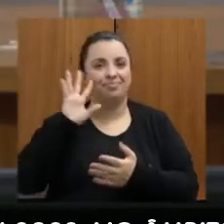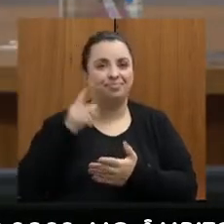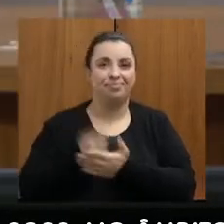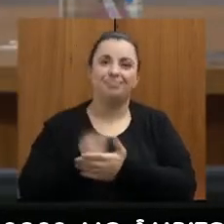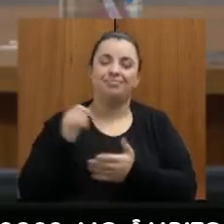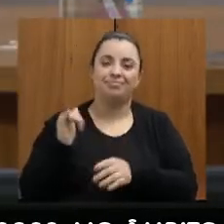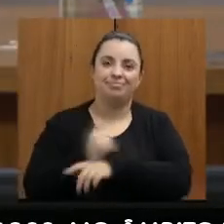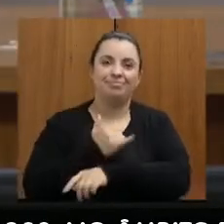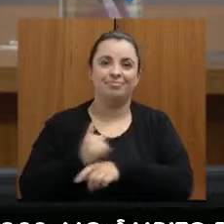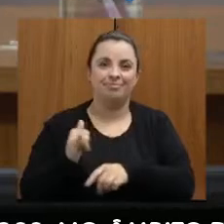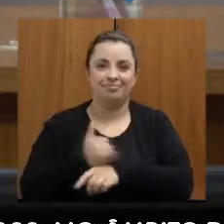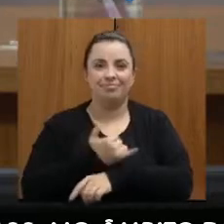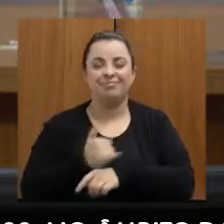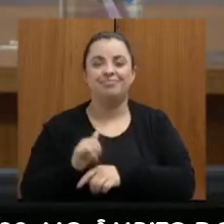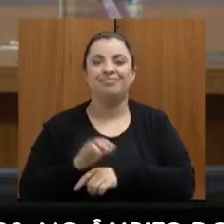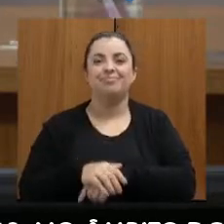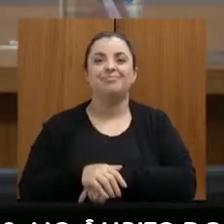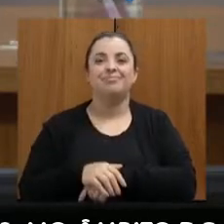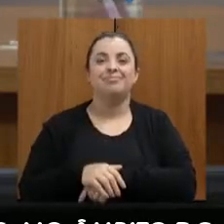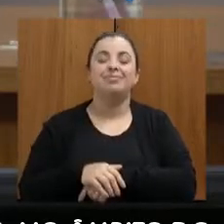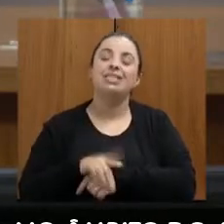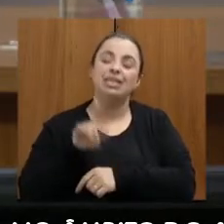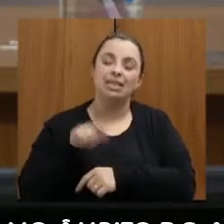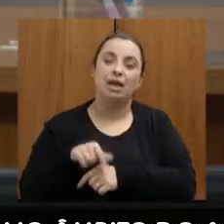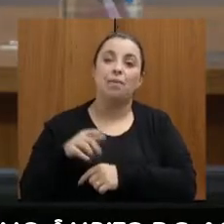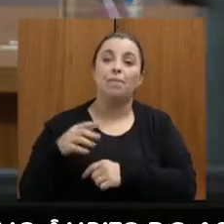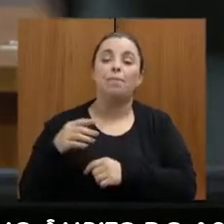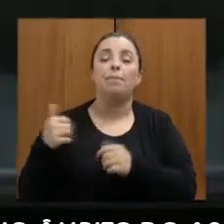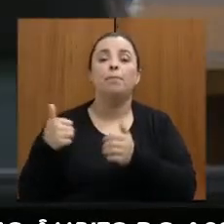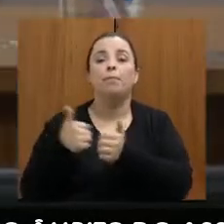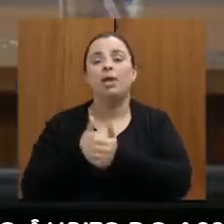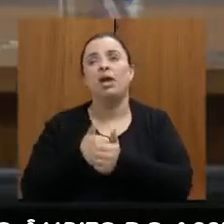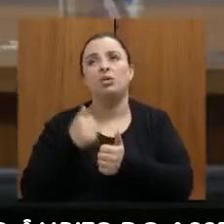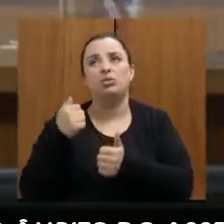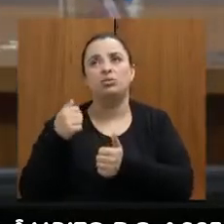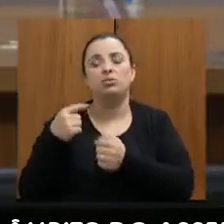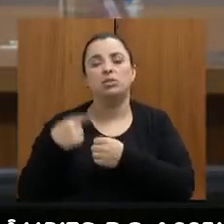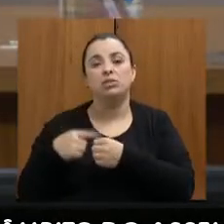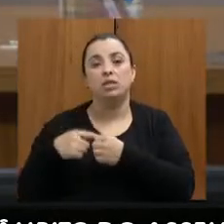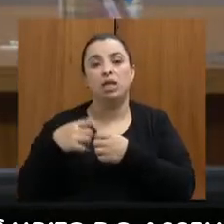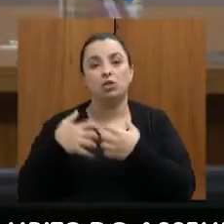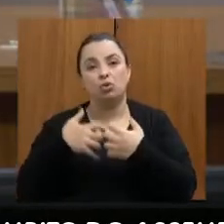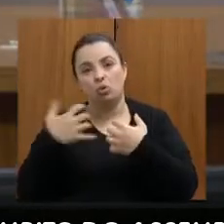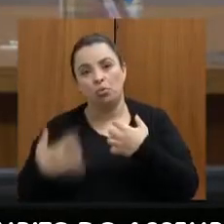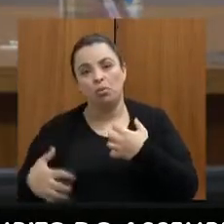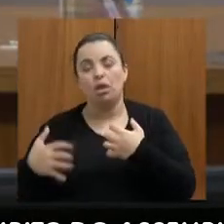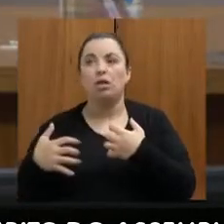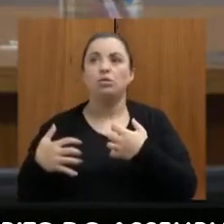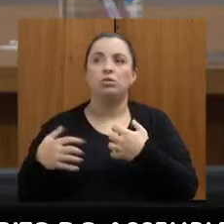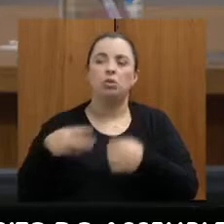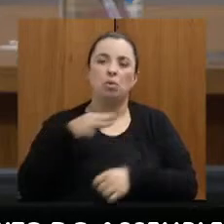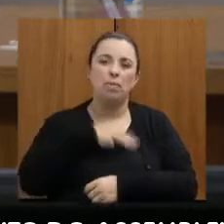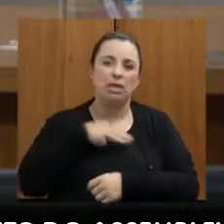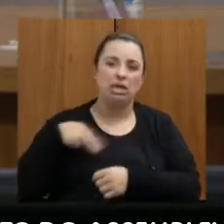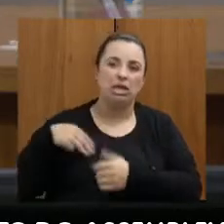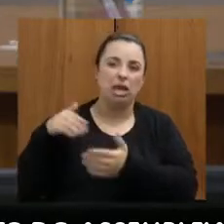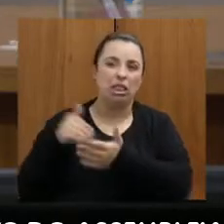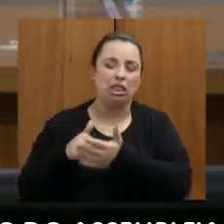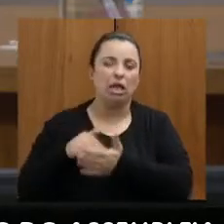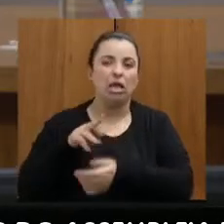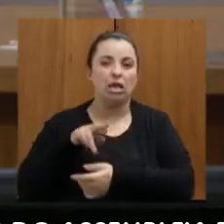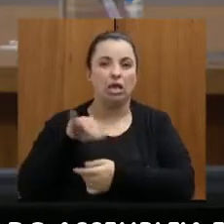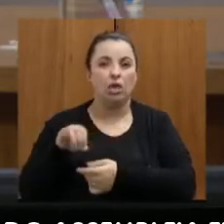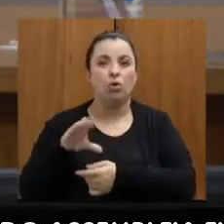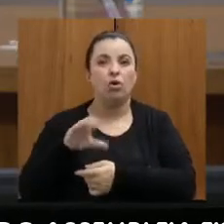essa em especial que é que a gente chama lote Ouro Preto Mariana até Rio Casca Nós